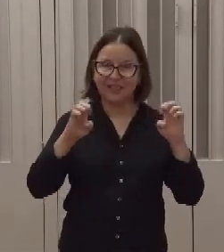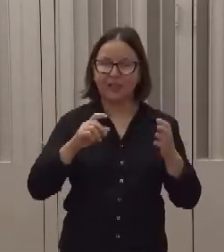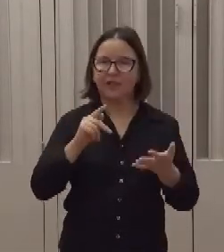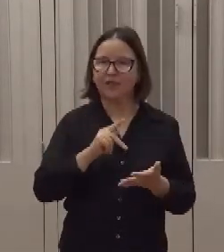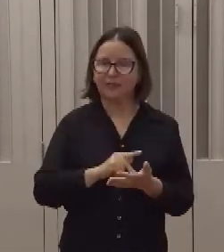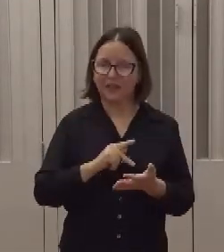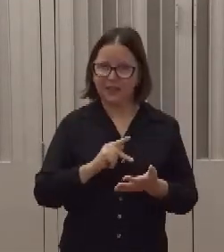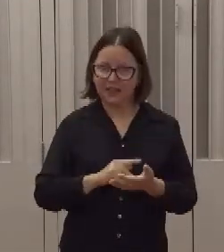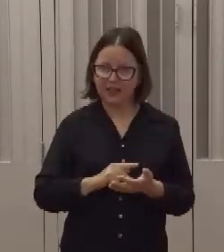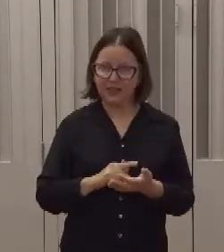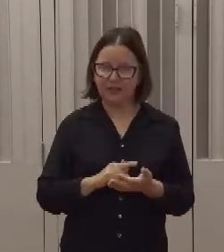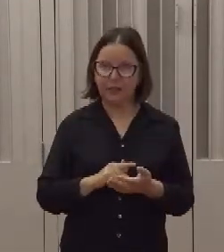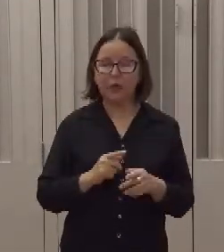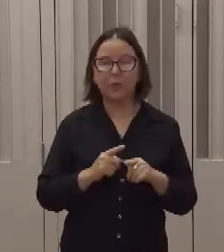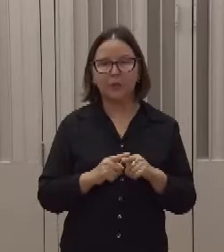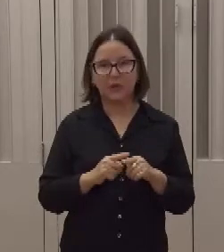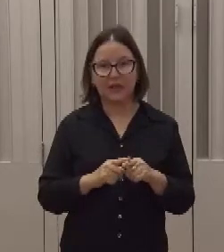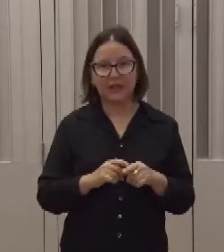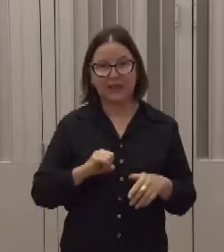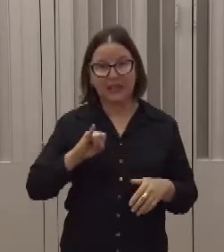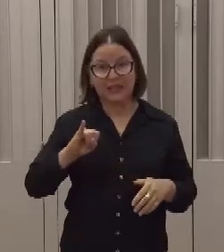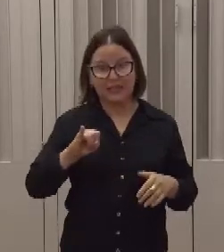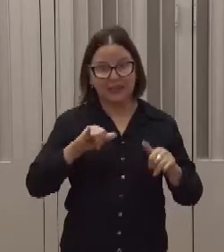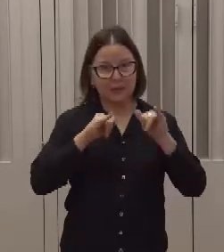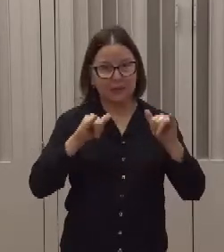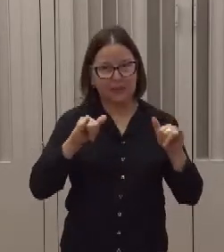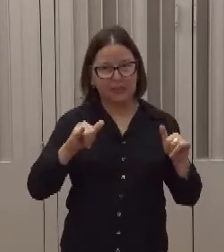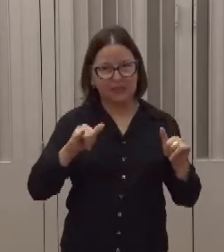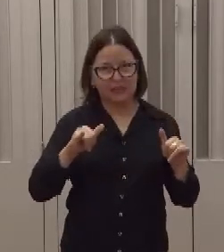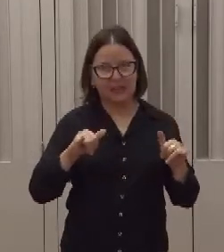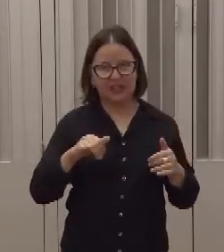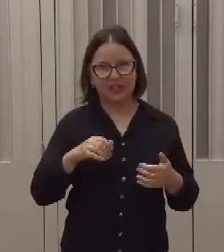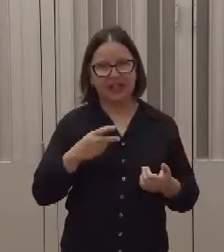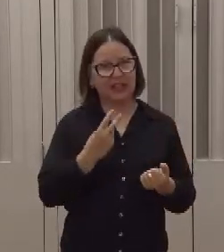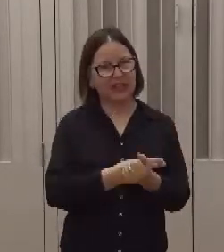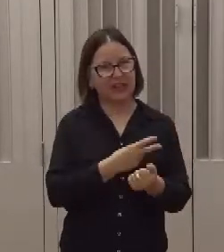corrompida, ela deixa de ser poder de Deus e traz apenas condenação.